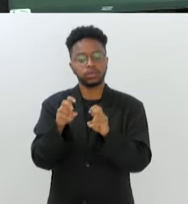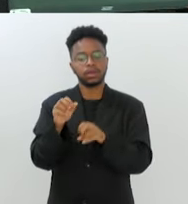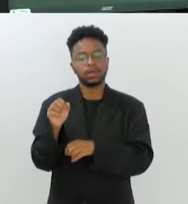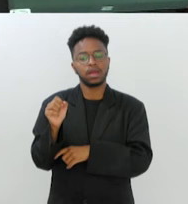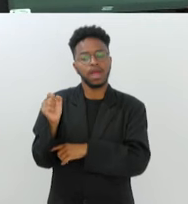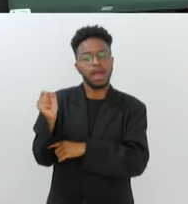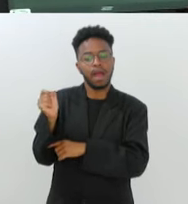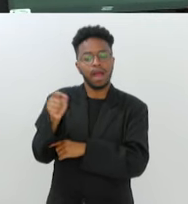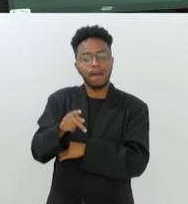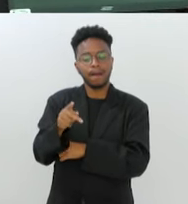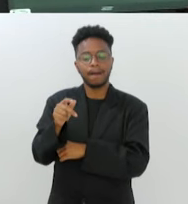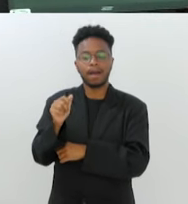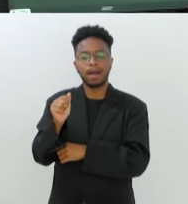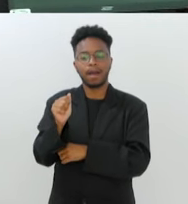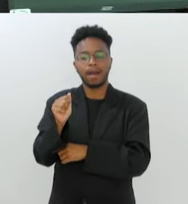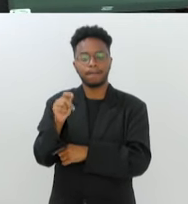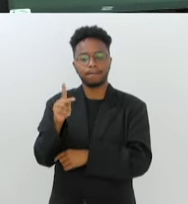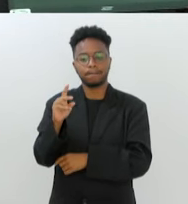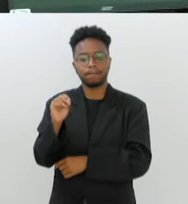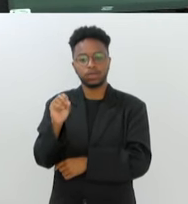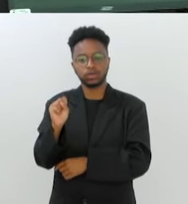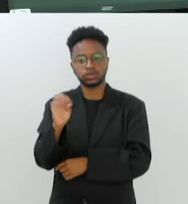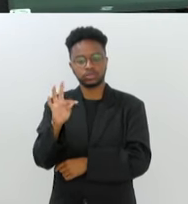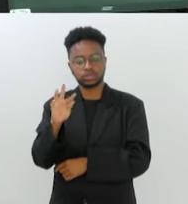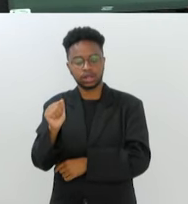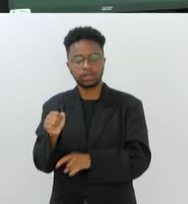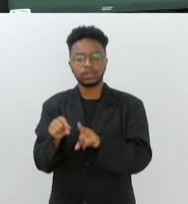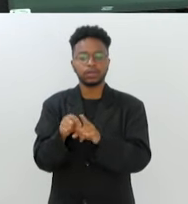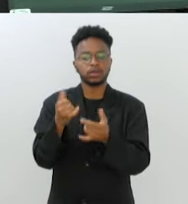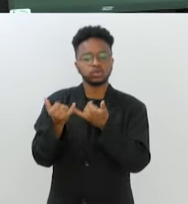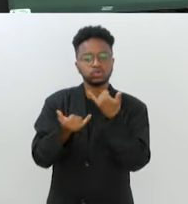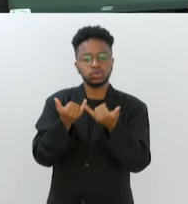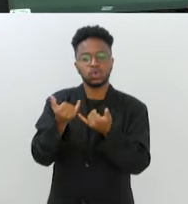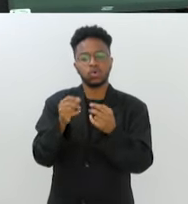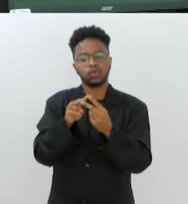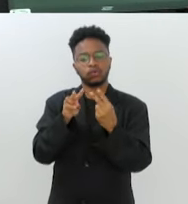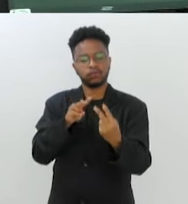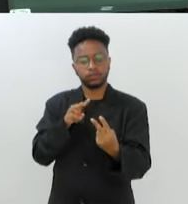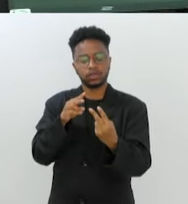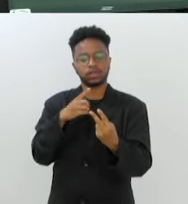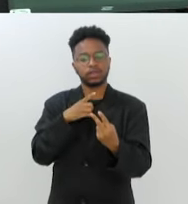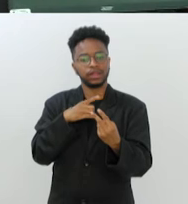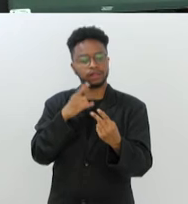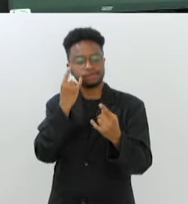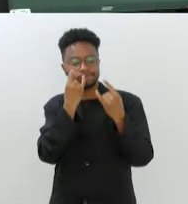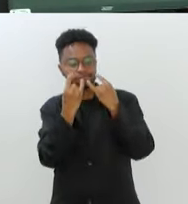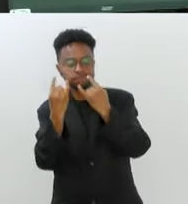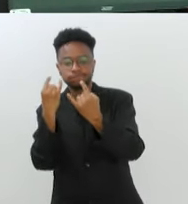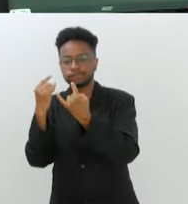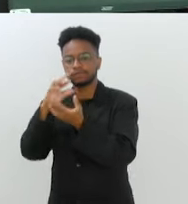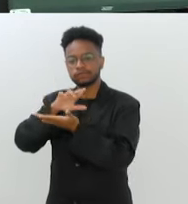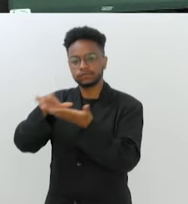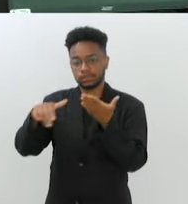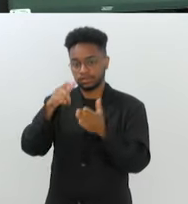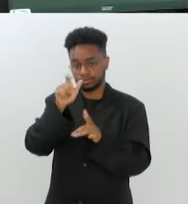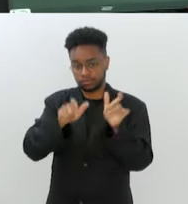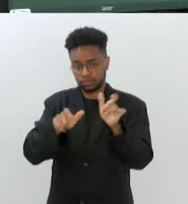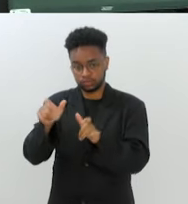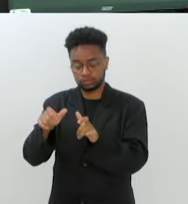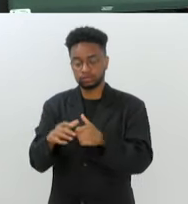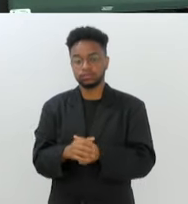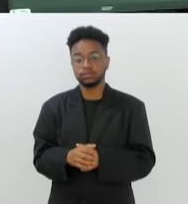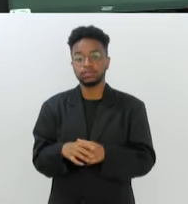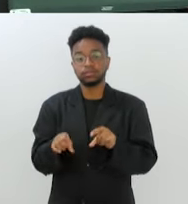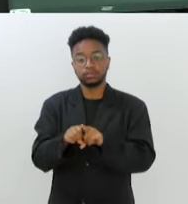e joguinhos online que vem atraindo uma parcela considerável de brasileiros. De acordo com uma pesquisa da Fecomércio, na